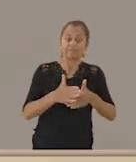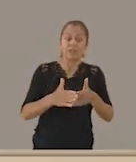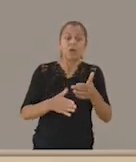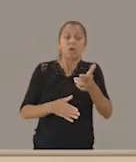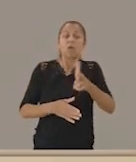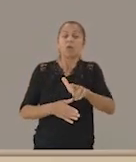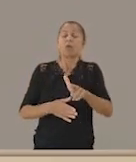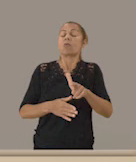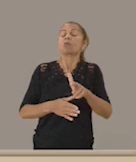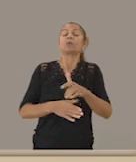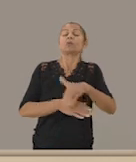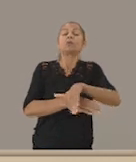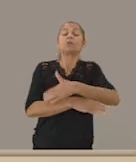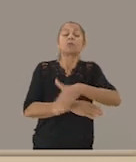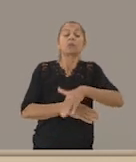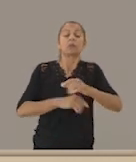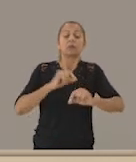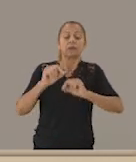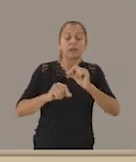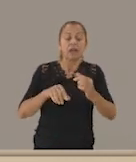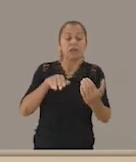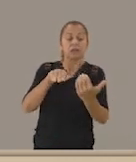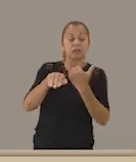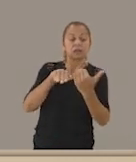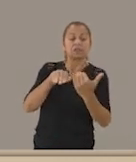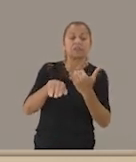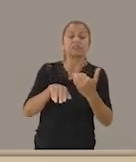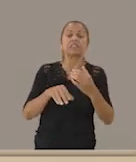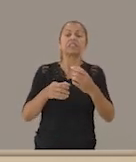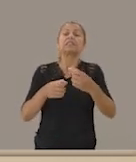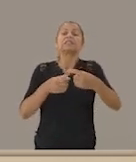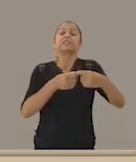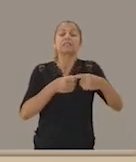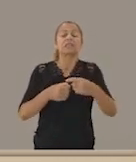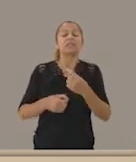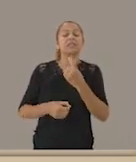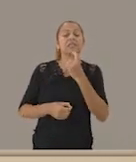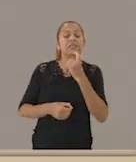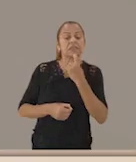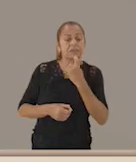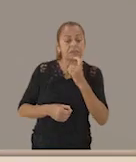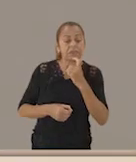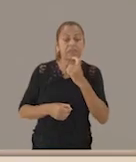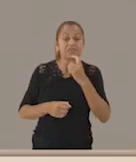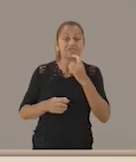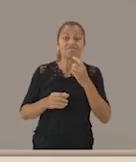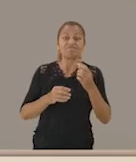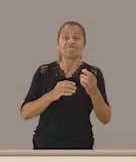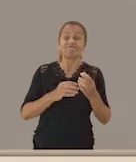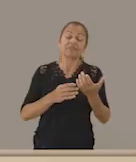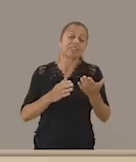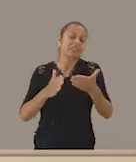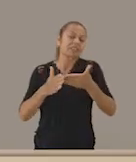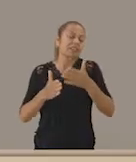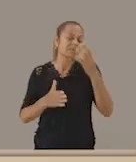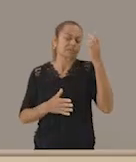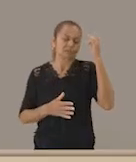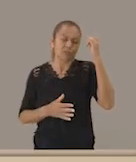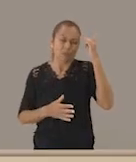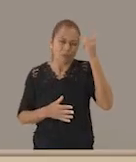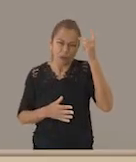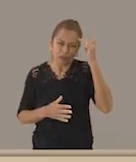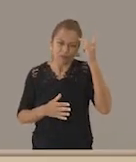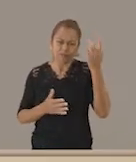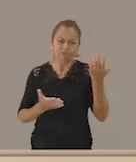entre Campinas e São Paulo, trecho fechado, via Anchieta. E o outro, em Minas